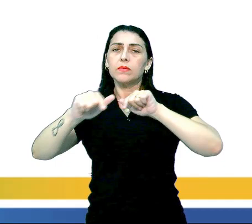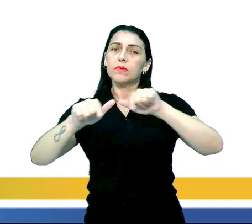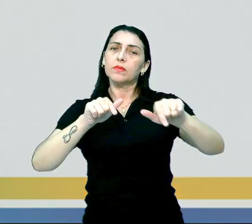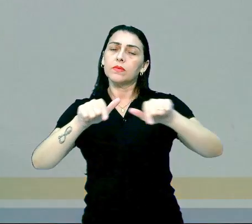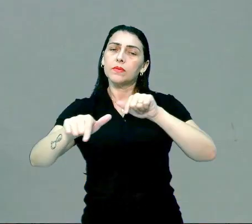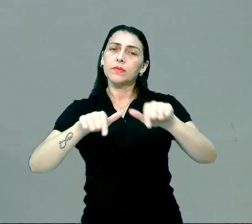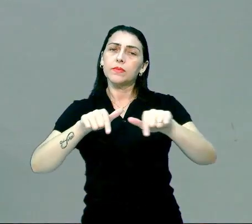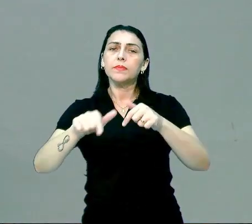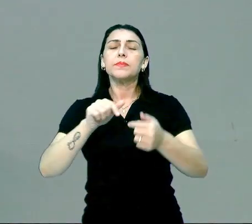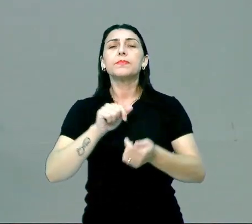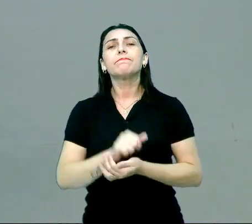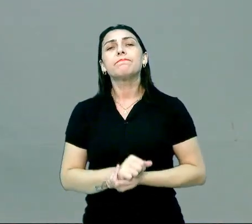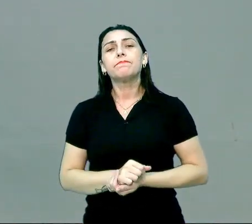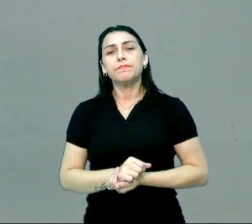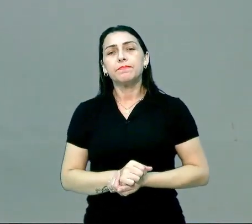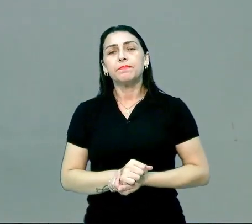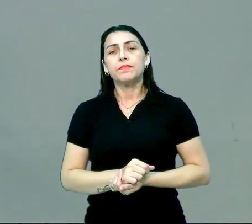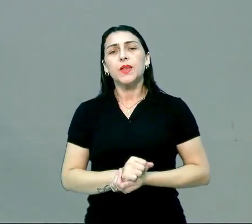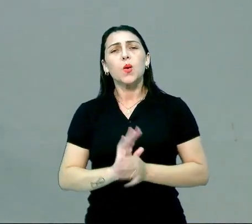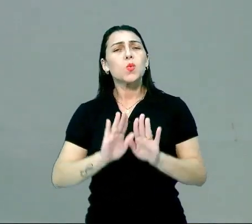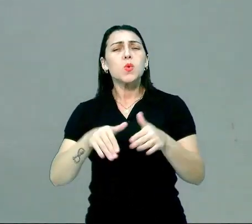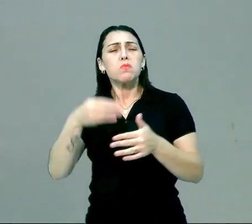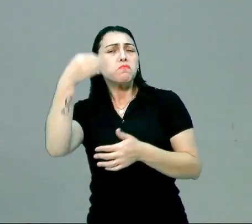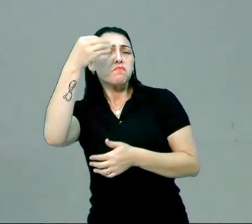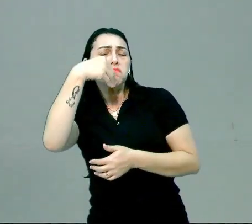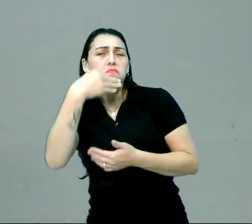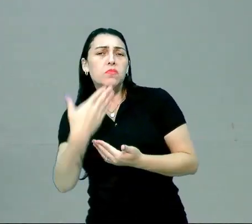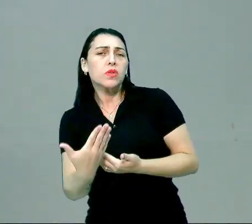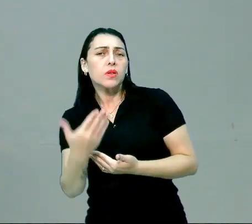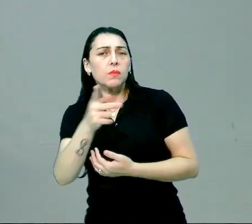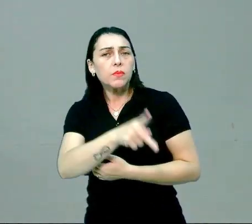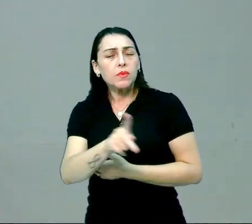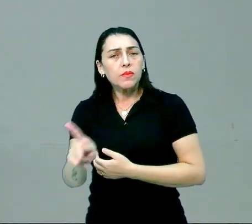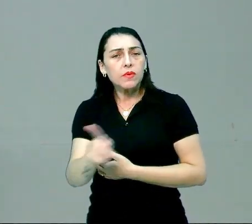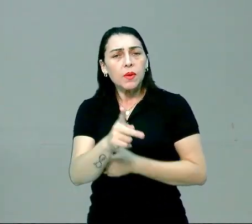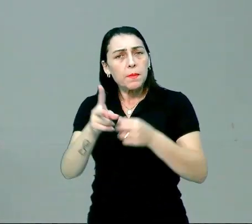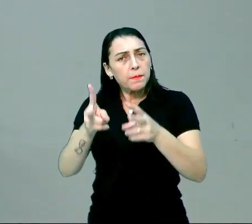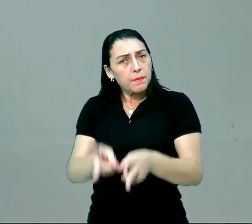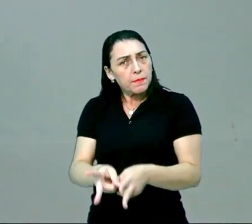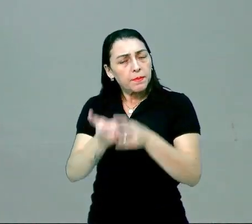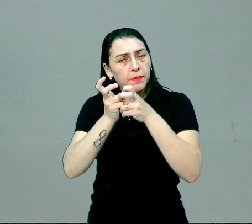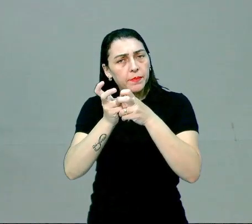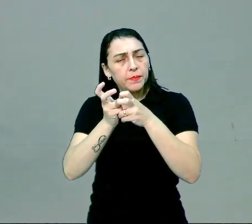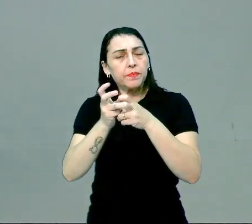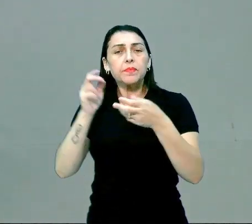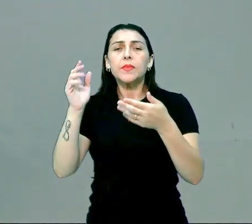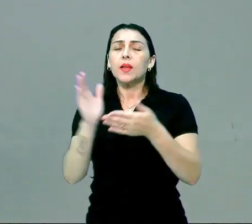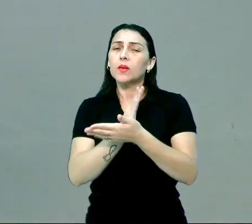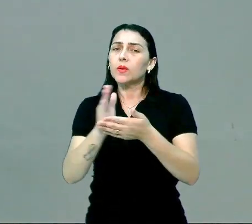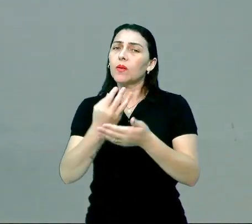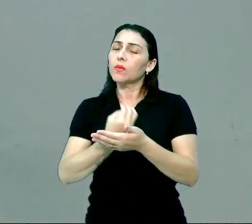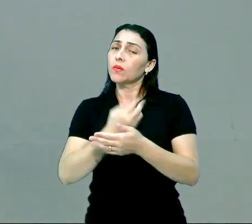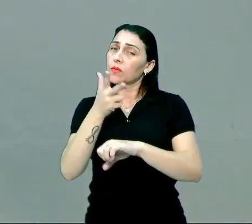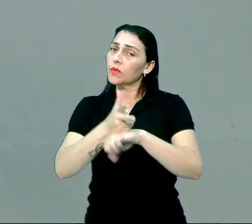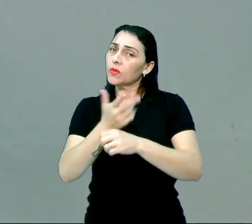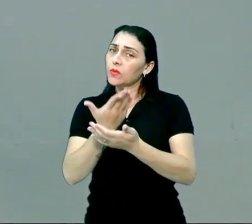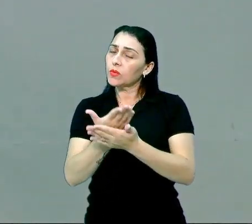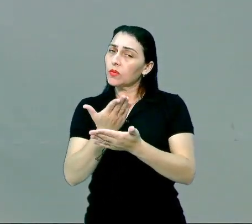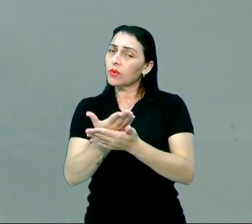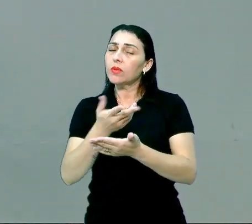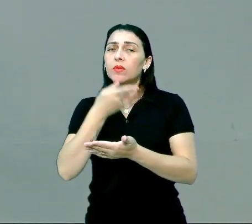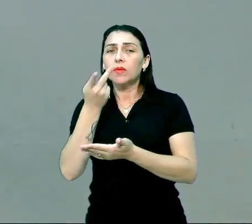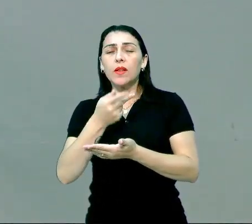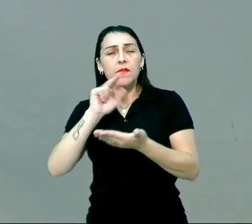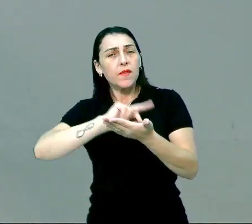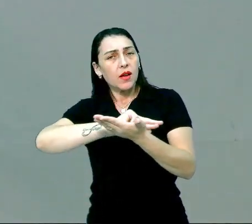fragilização das relações de trabalho. E que fragilização é essa, professor? Percebam, ao longo da videoaula eu